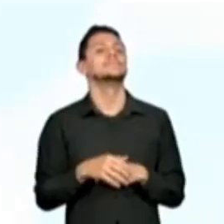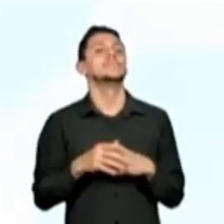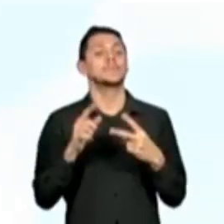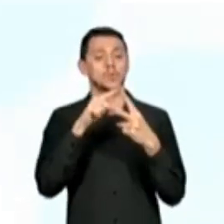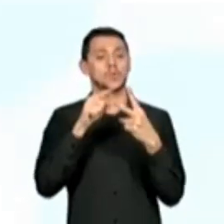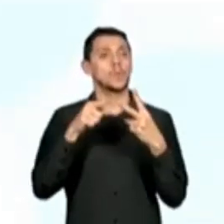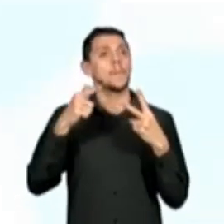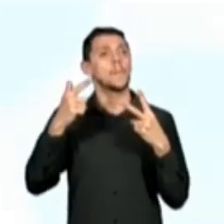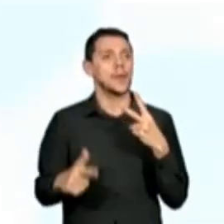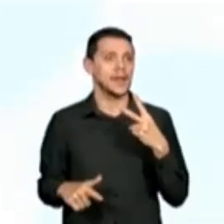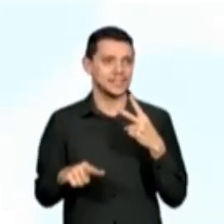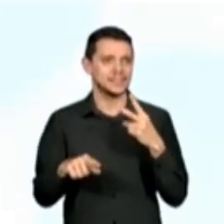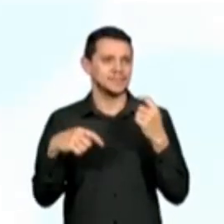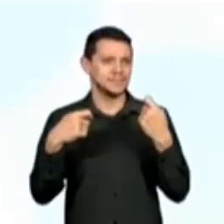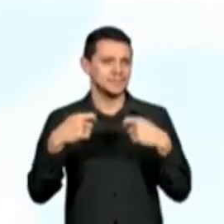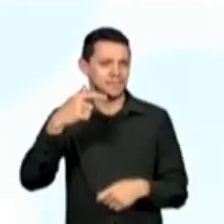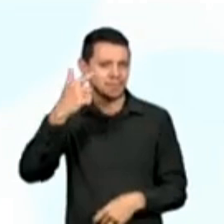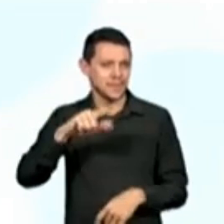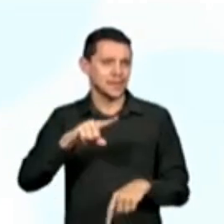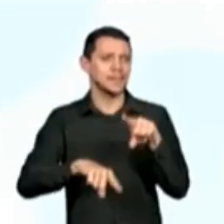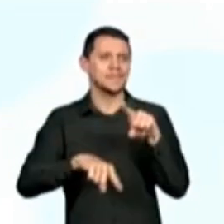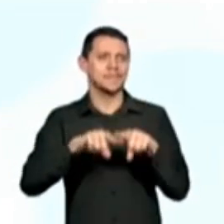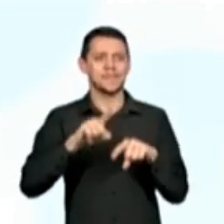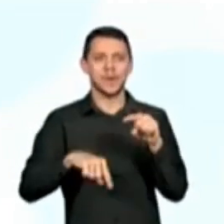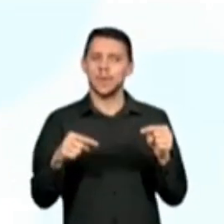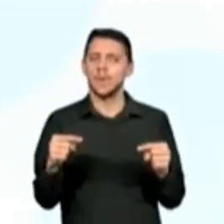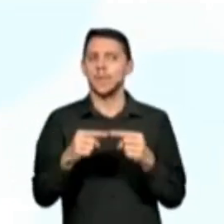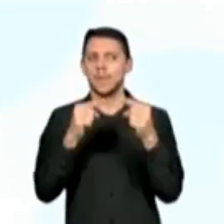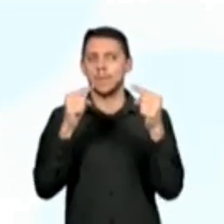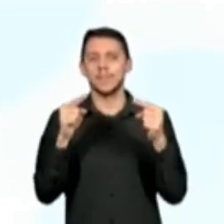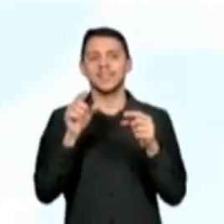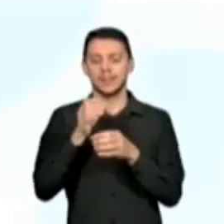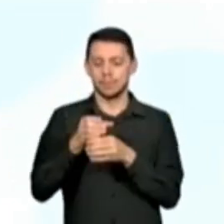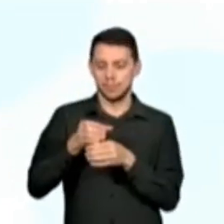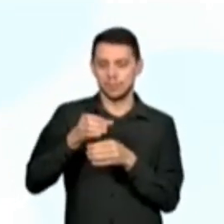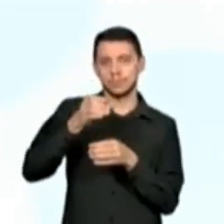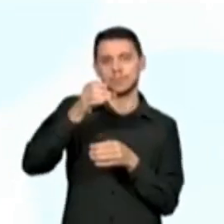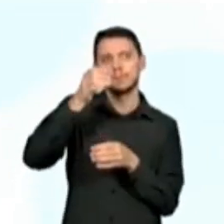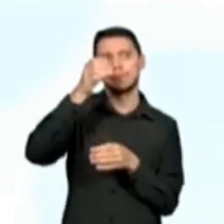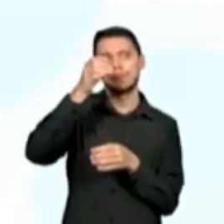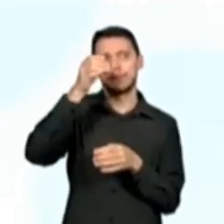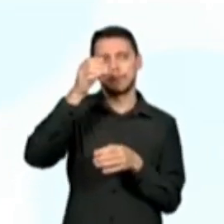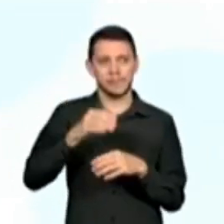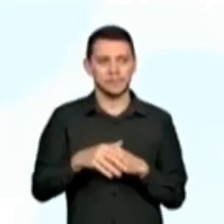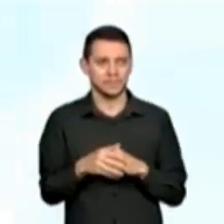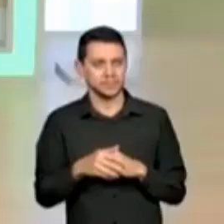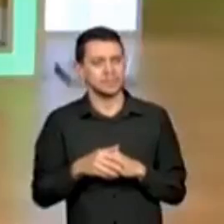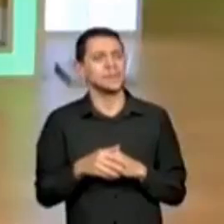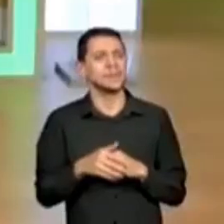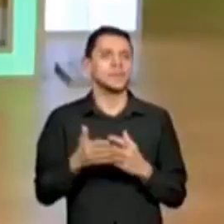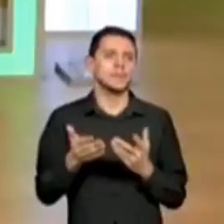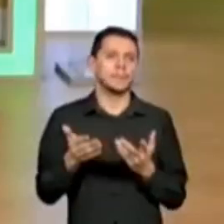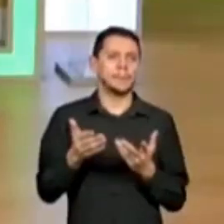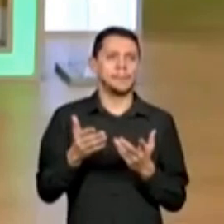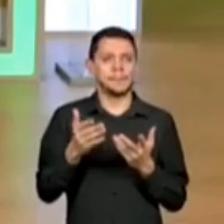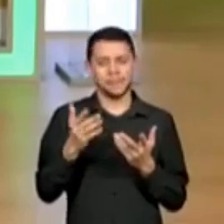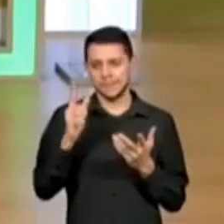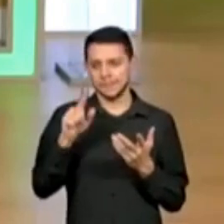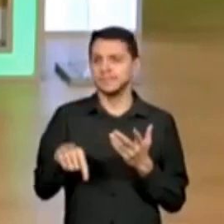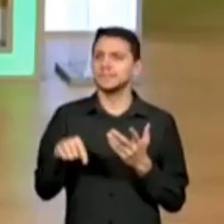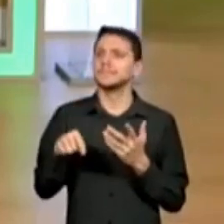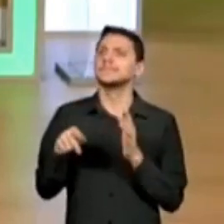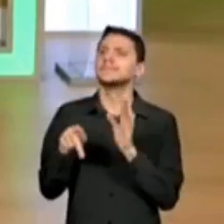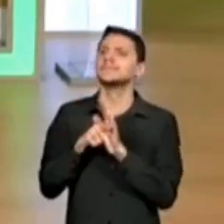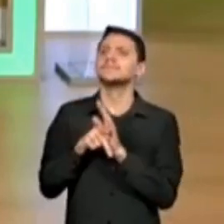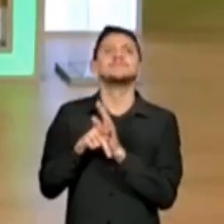de objetos que se assemelhem a um cilindro. Cilindro. Lata de refrigerante. Eu ia falar